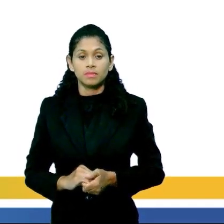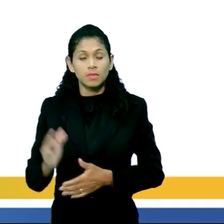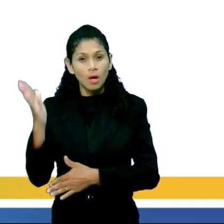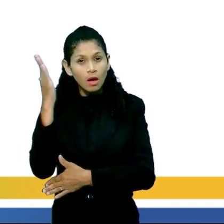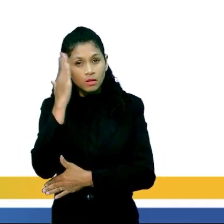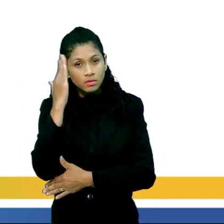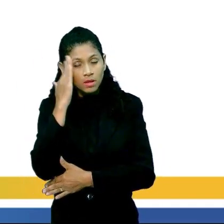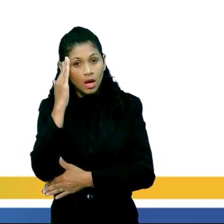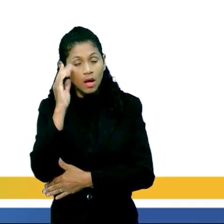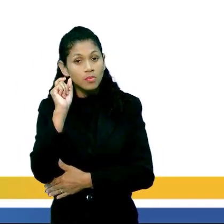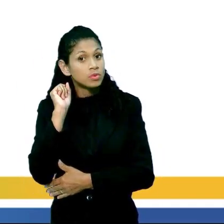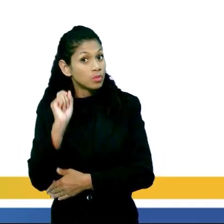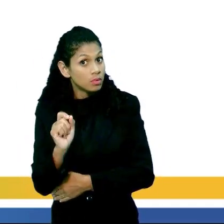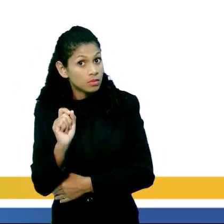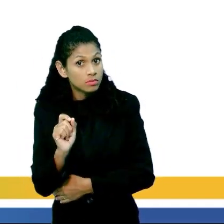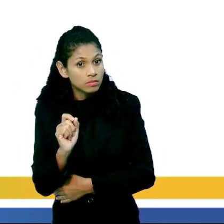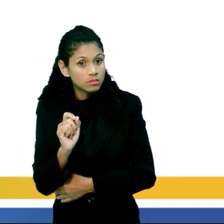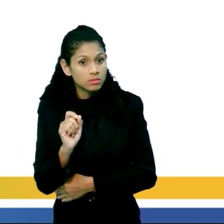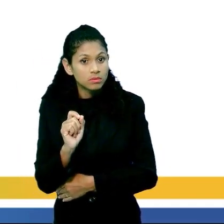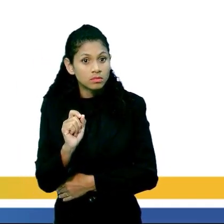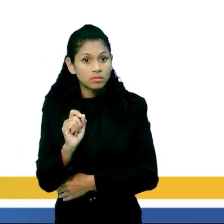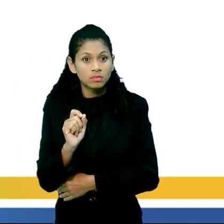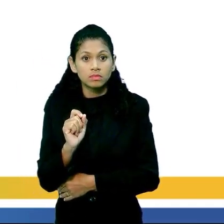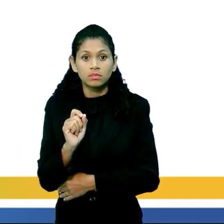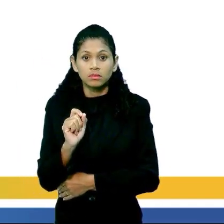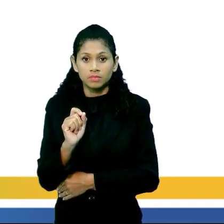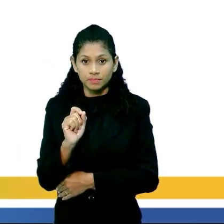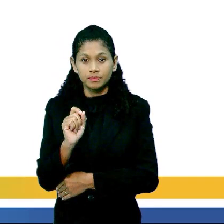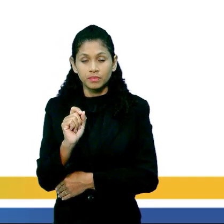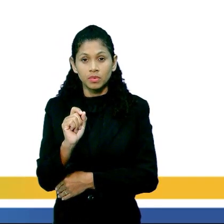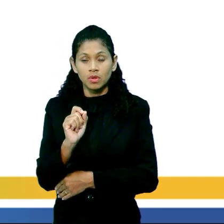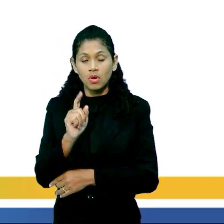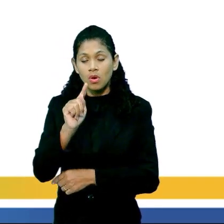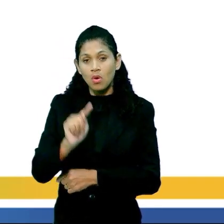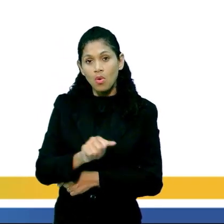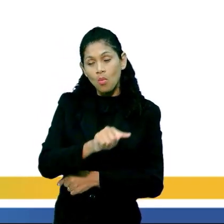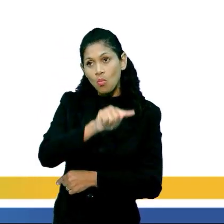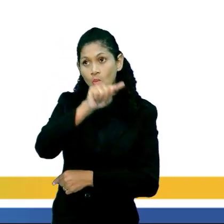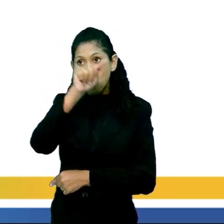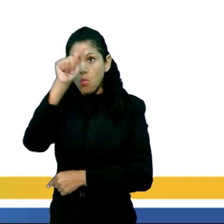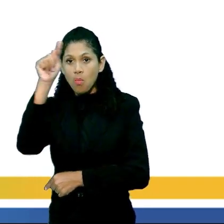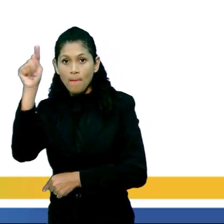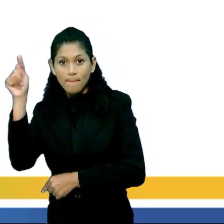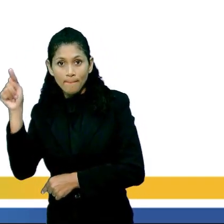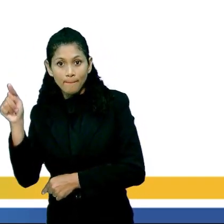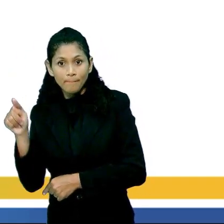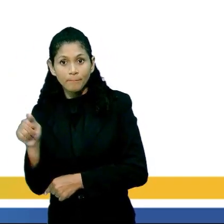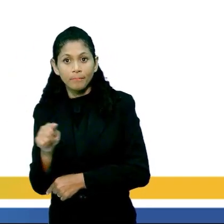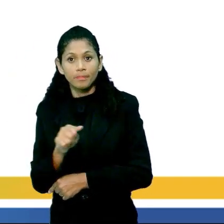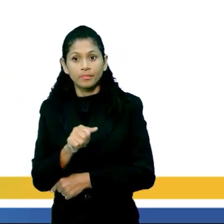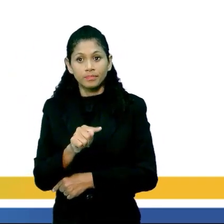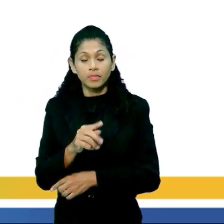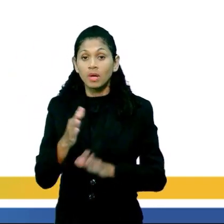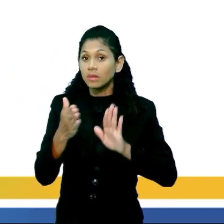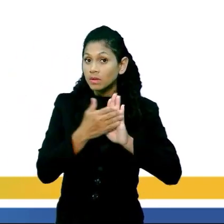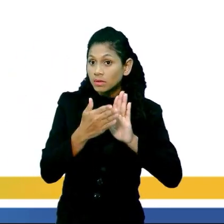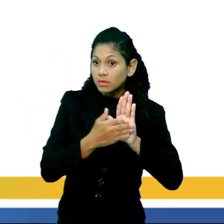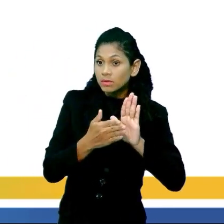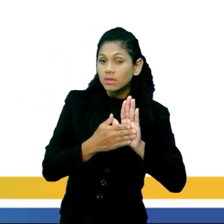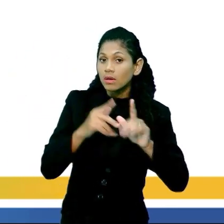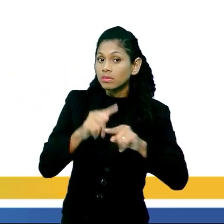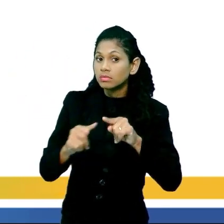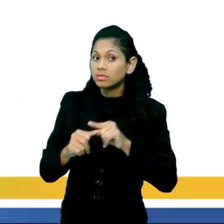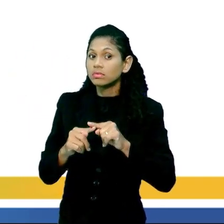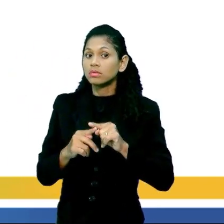Sabe-se que o comprimento de um arco, né, circular é dado pelo produto de seu raio, pelo ângulo,